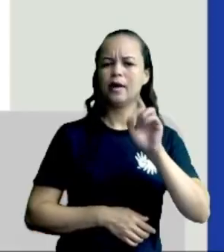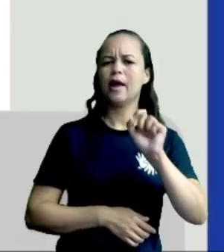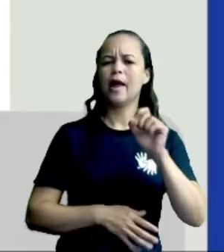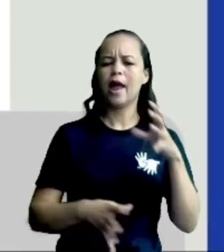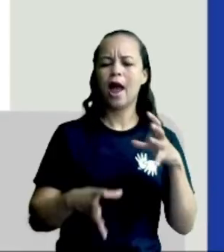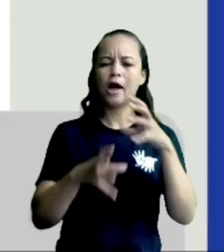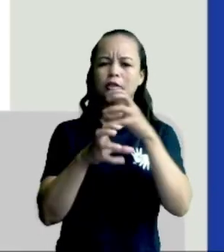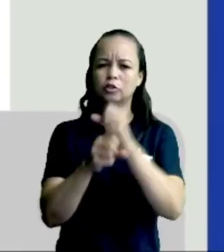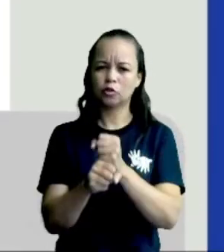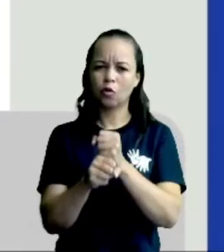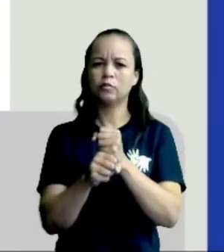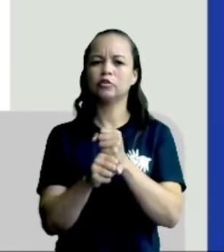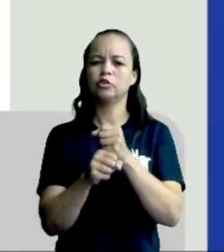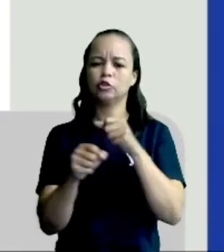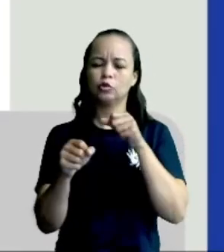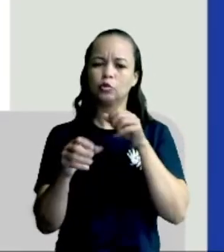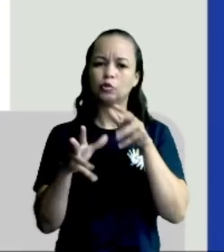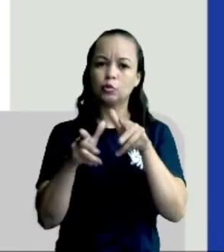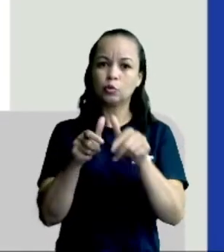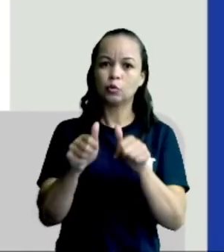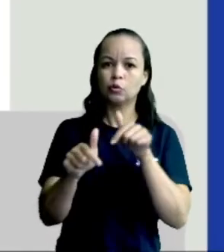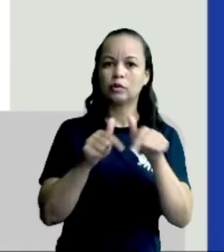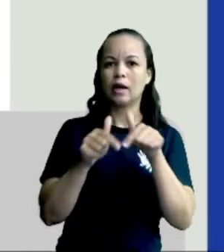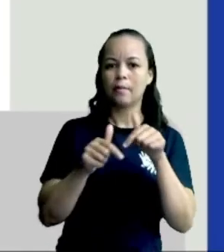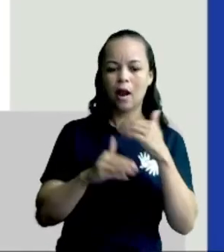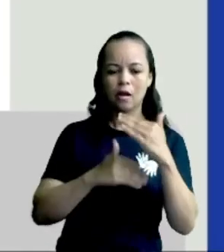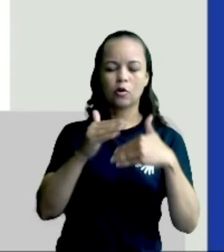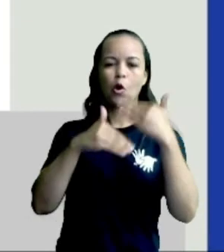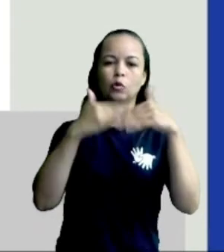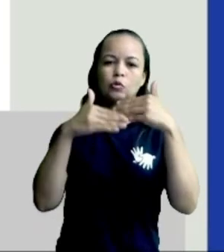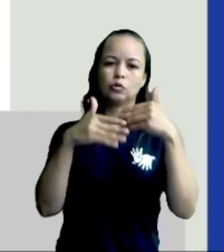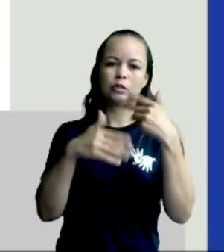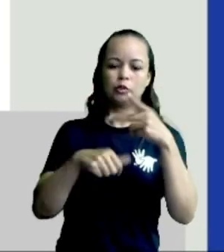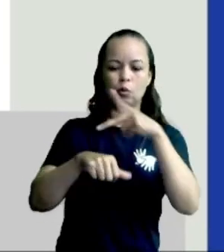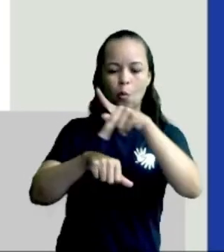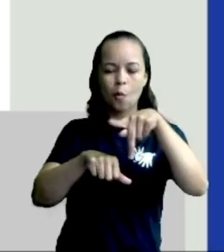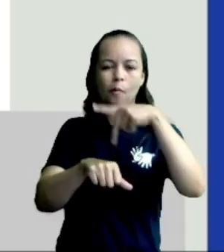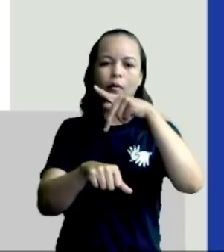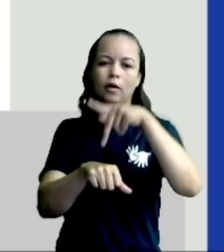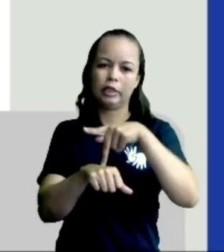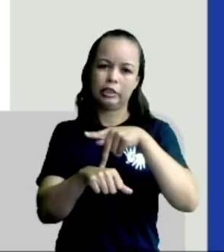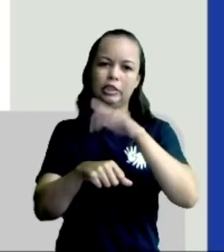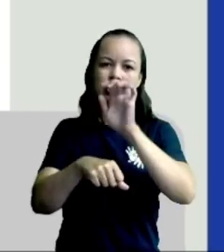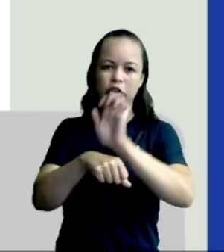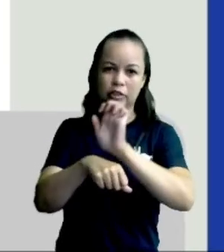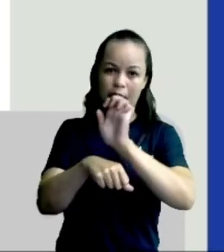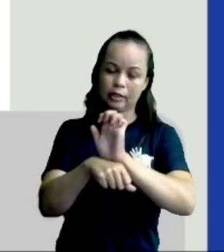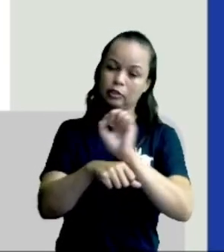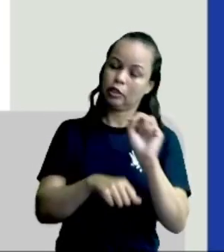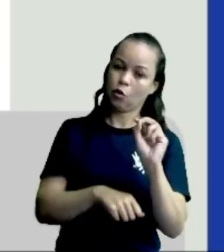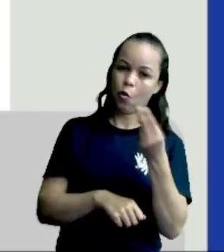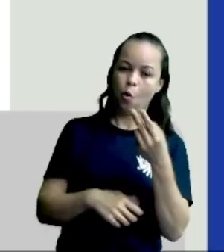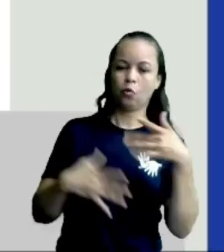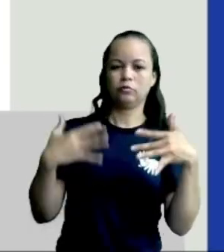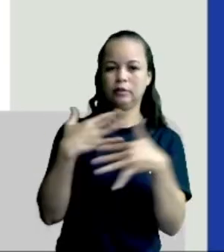os bens e serviços finais produzidos por um país, estado